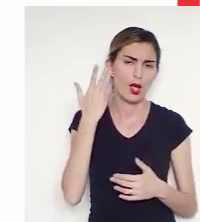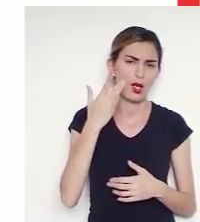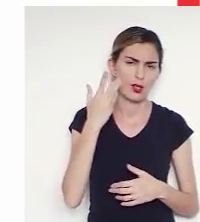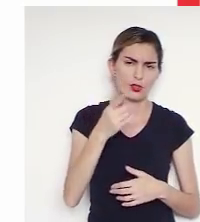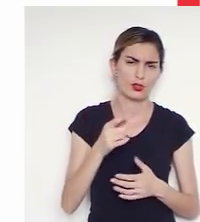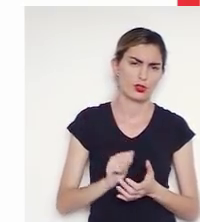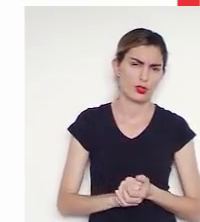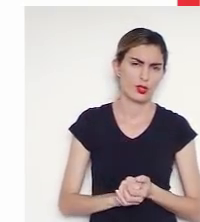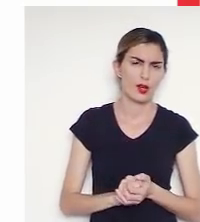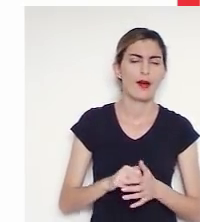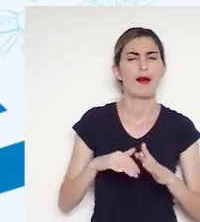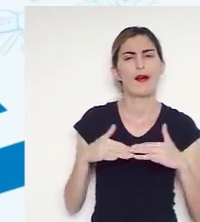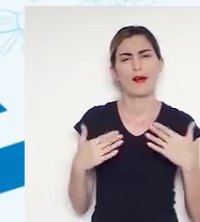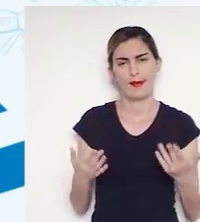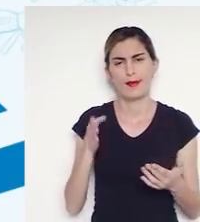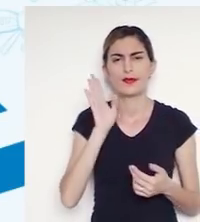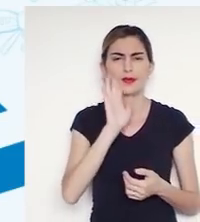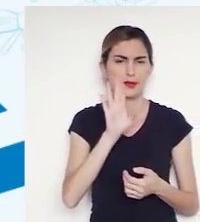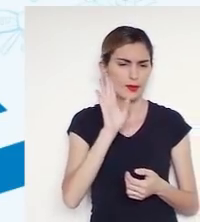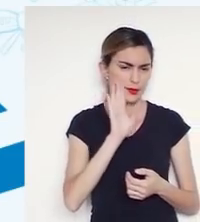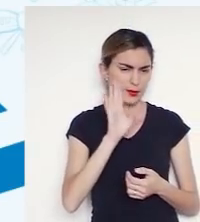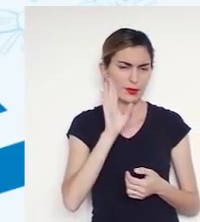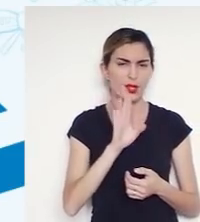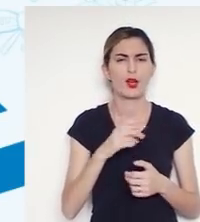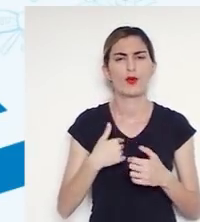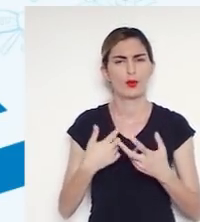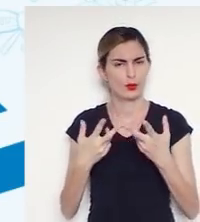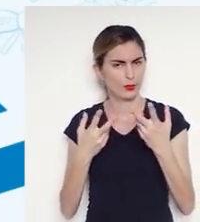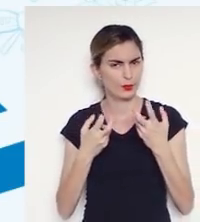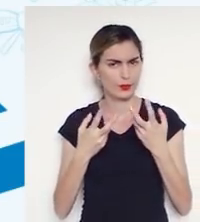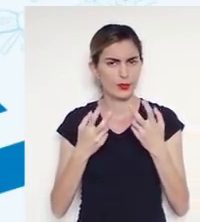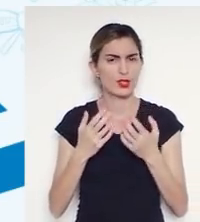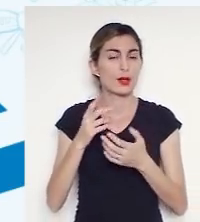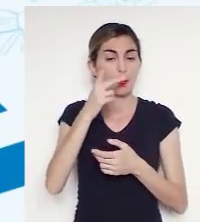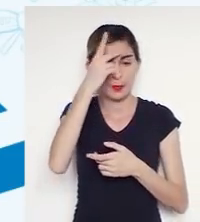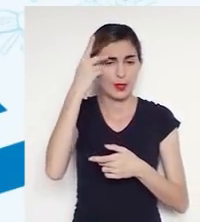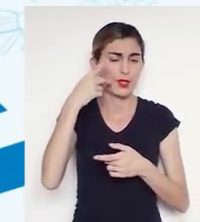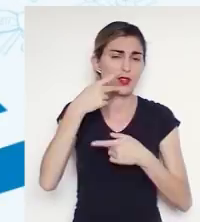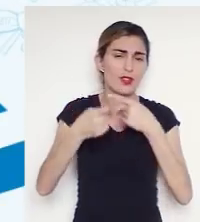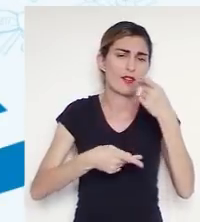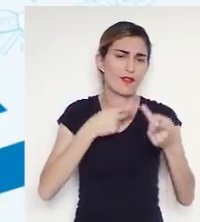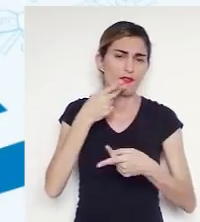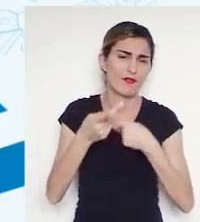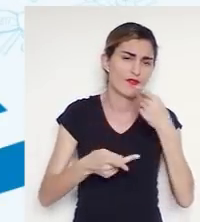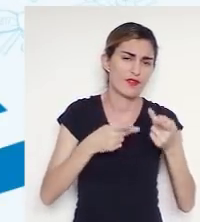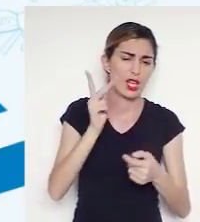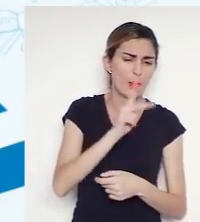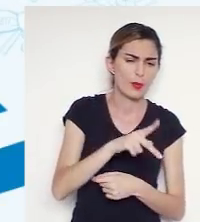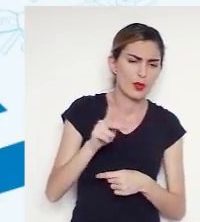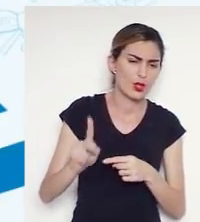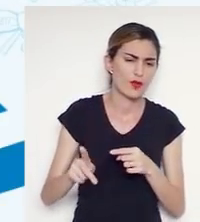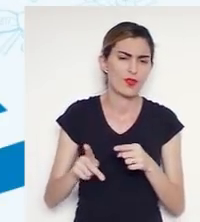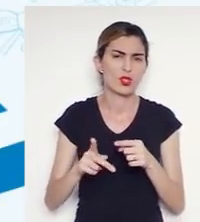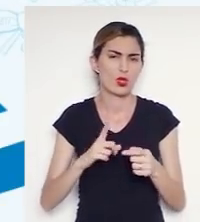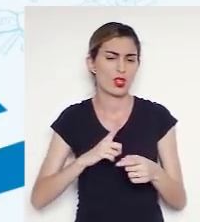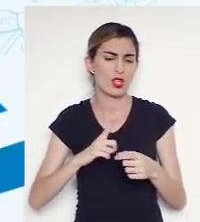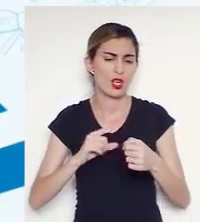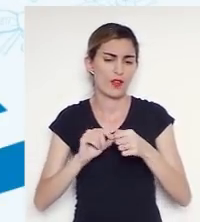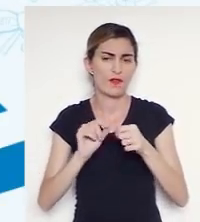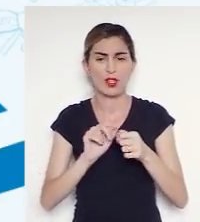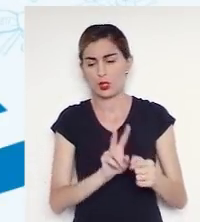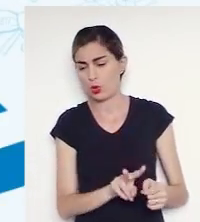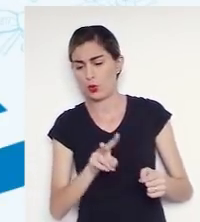acha? Ah, legal. Eu estou percebendo que ali alguém está dizendo assim, ó, professor, tem que